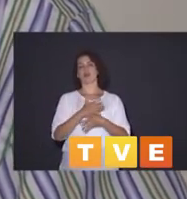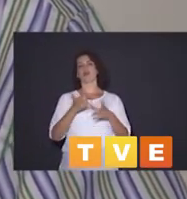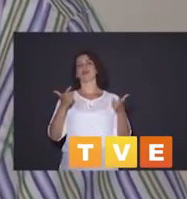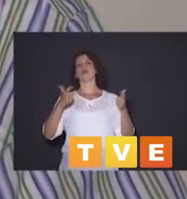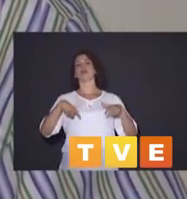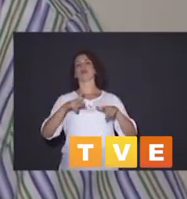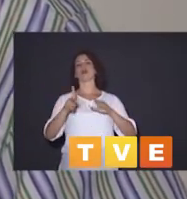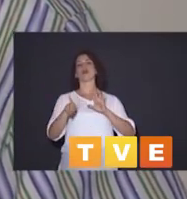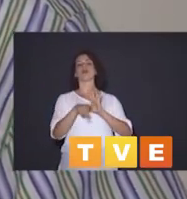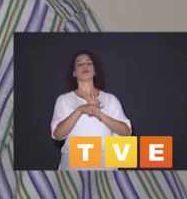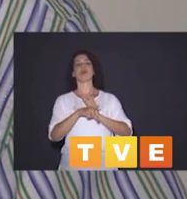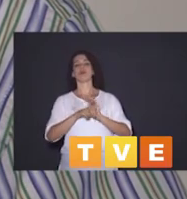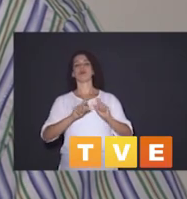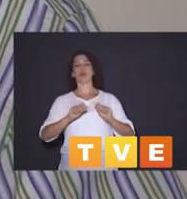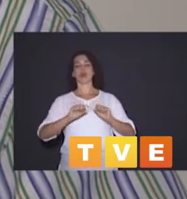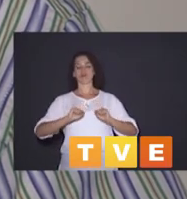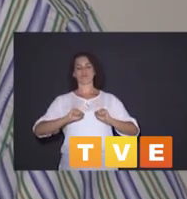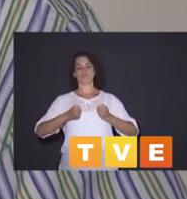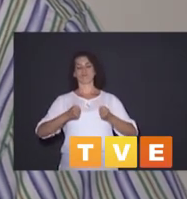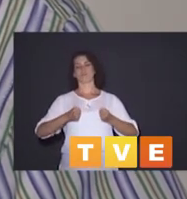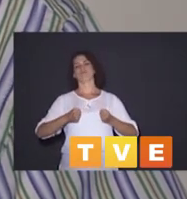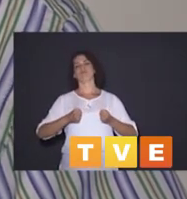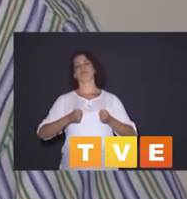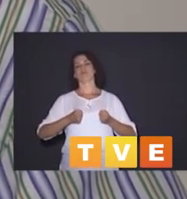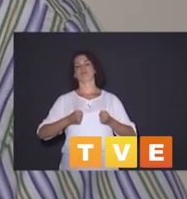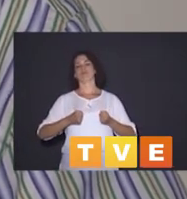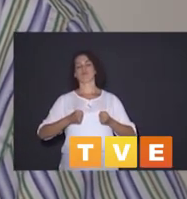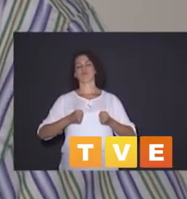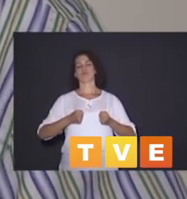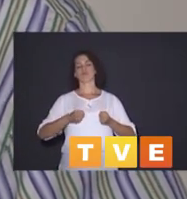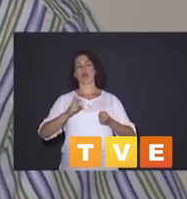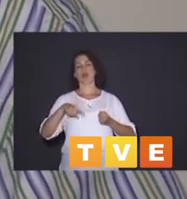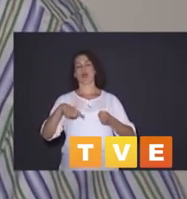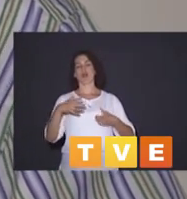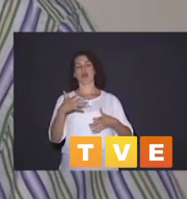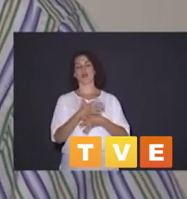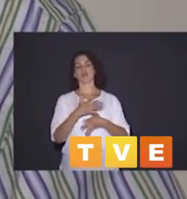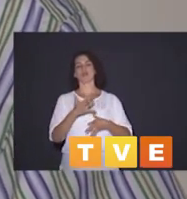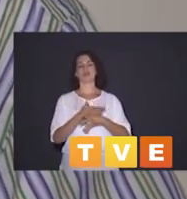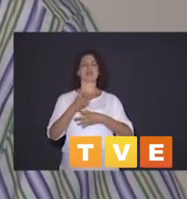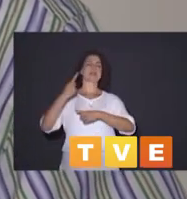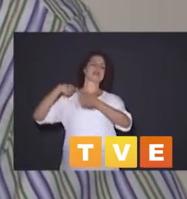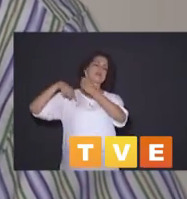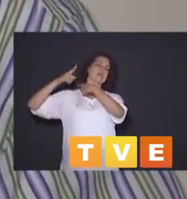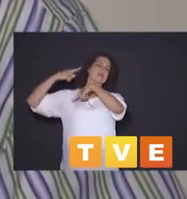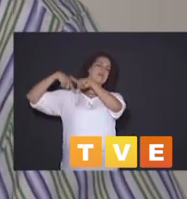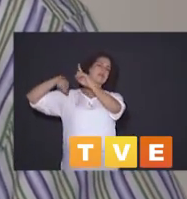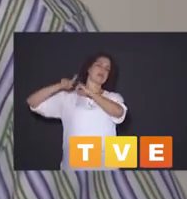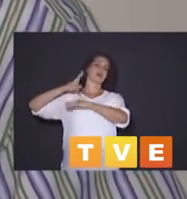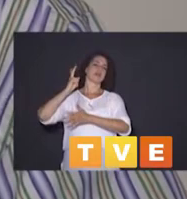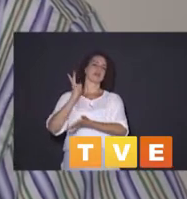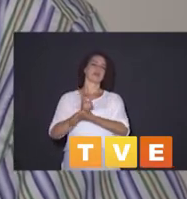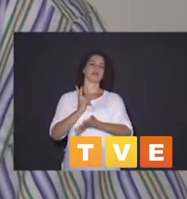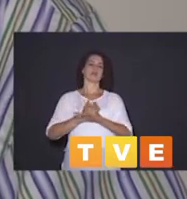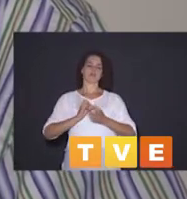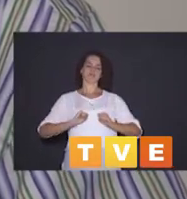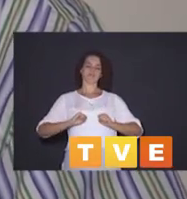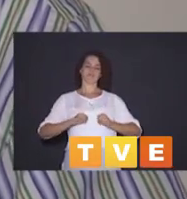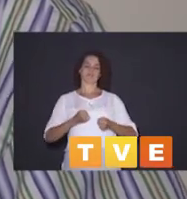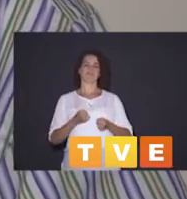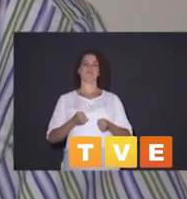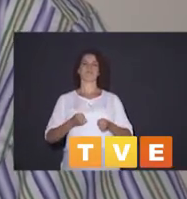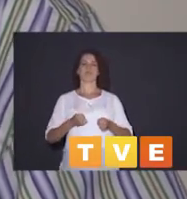as cidades foram várias de resistência sempre desde as cidades medievais sempre fora agora